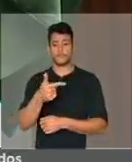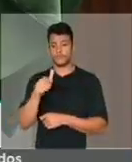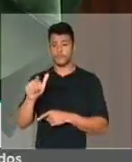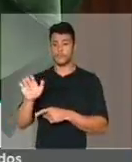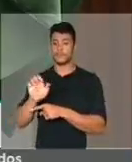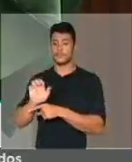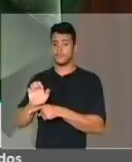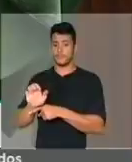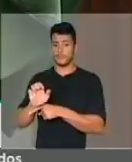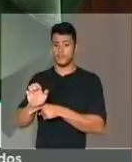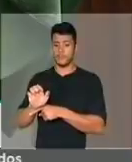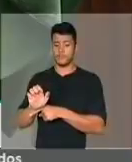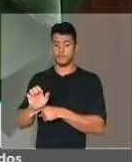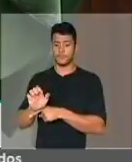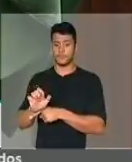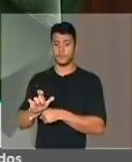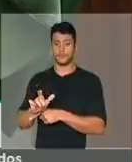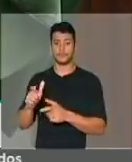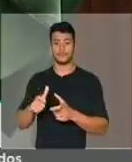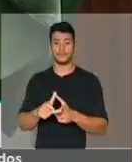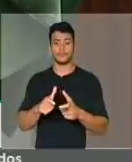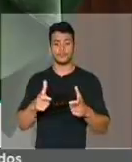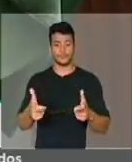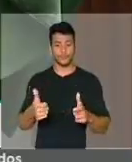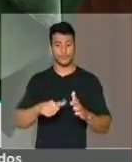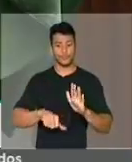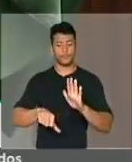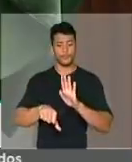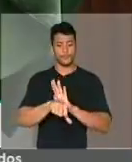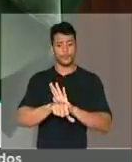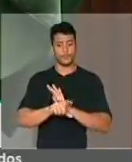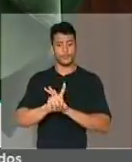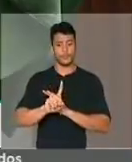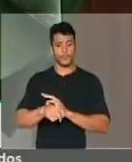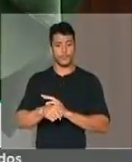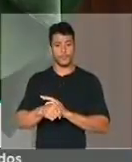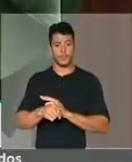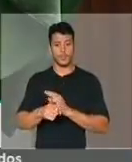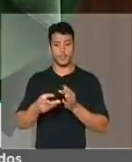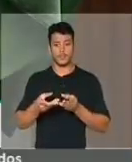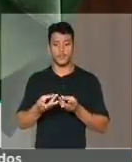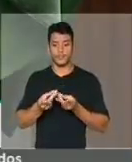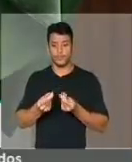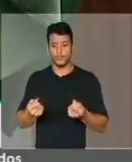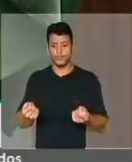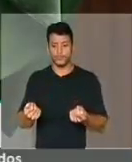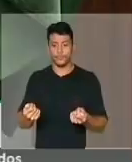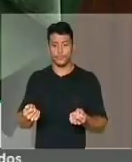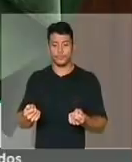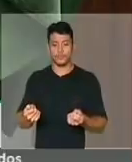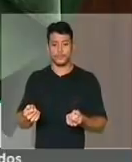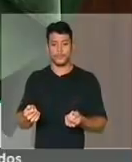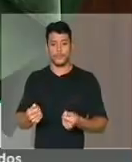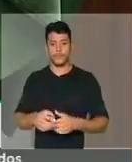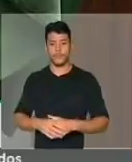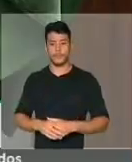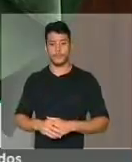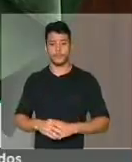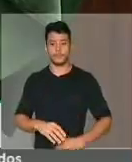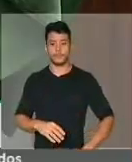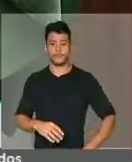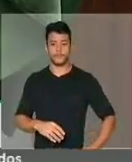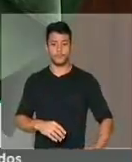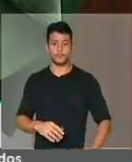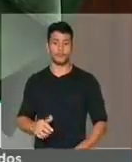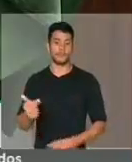estados, nos quais grande parte dos crimes violentos é pulverizada na esfera da microcriminalidade,